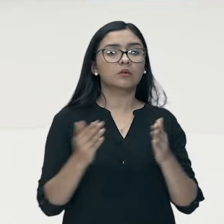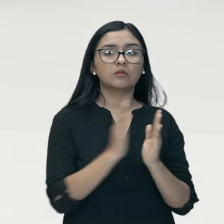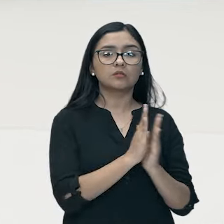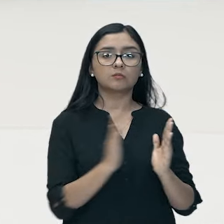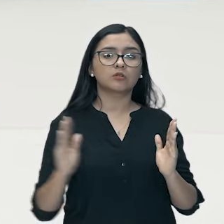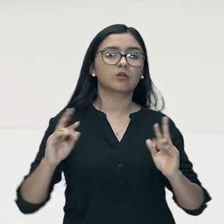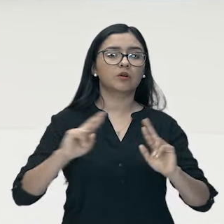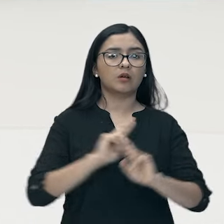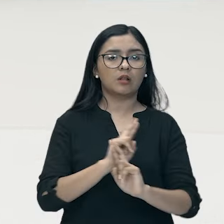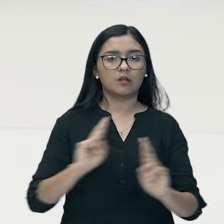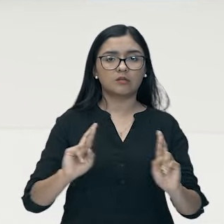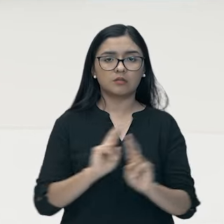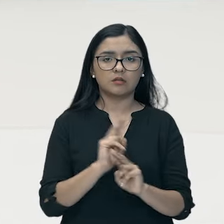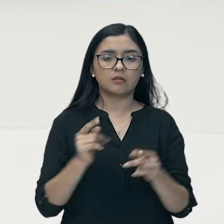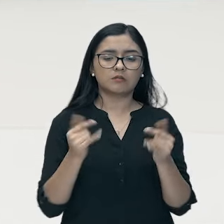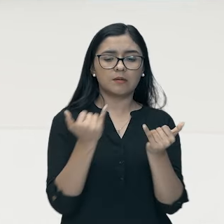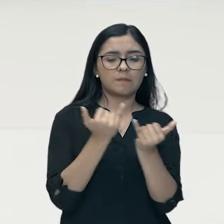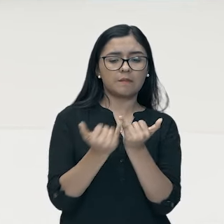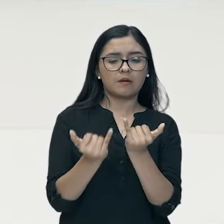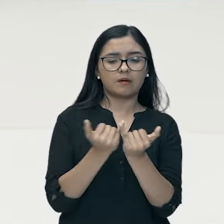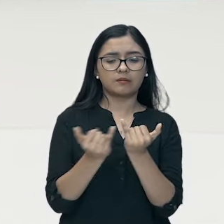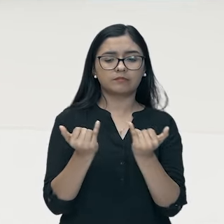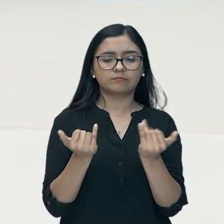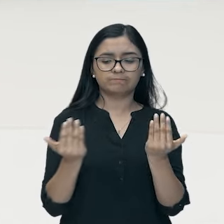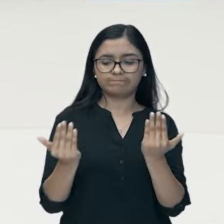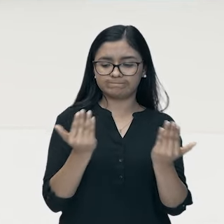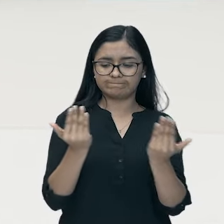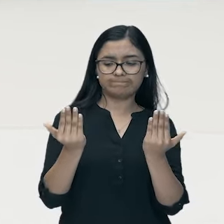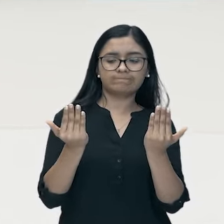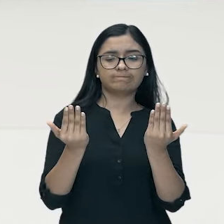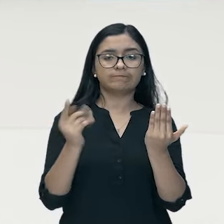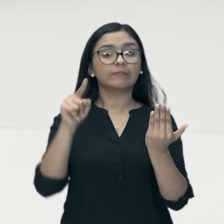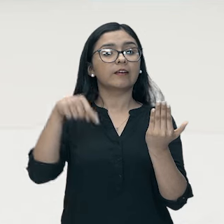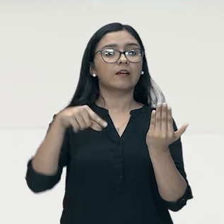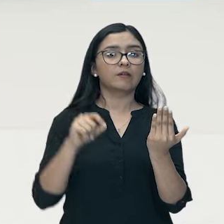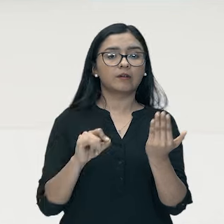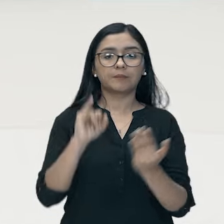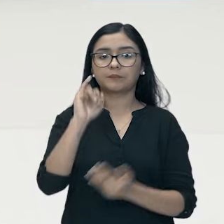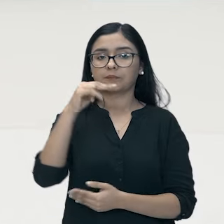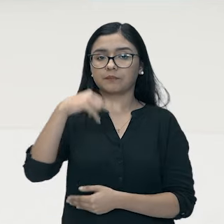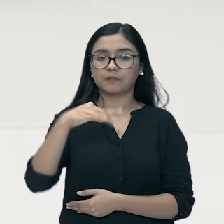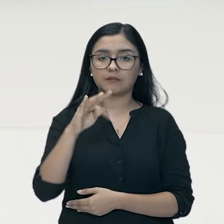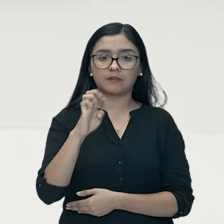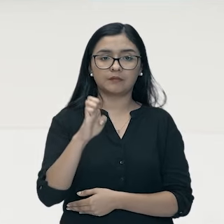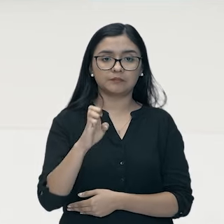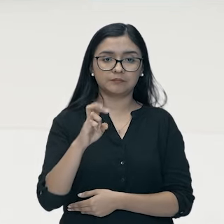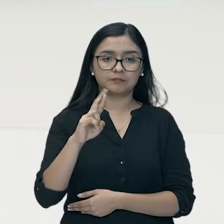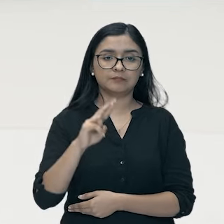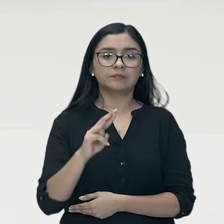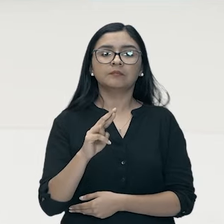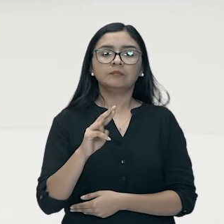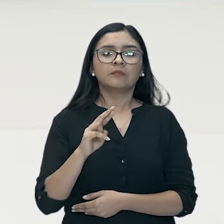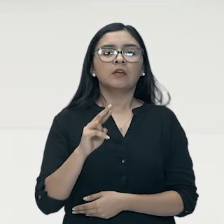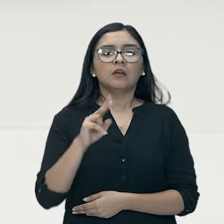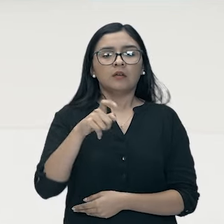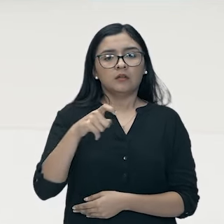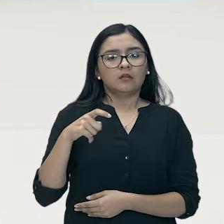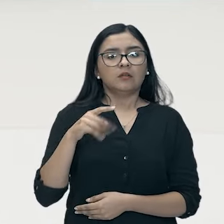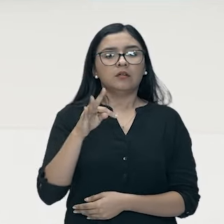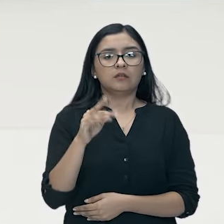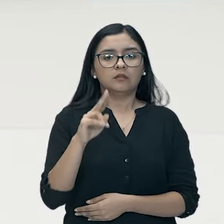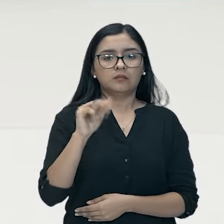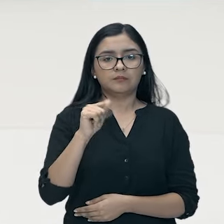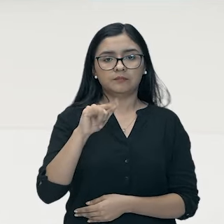de relação essa semelhança entre textos se chama de intertextualidade o que é